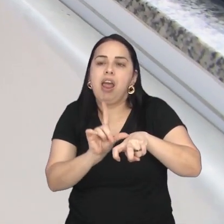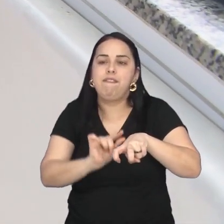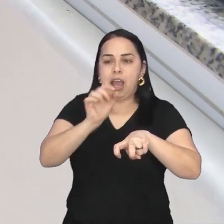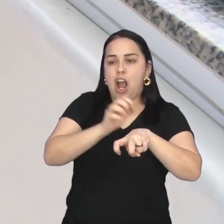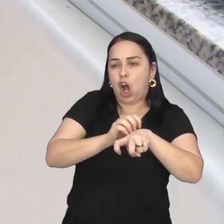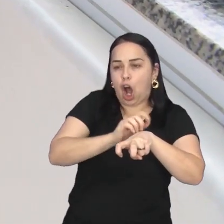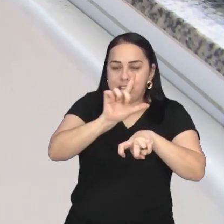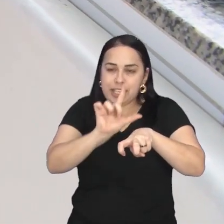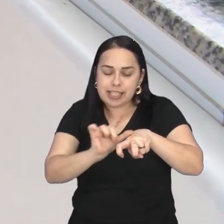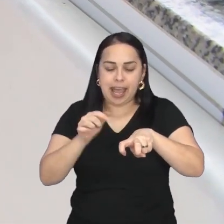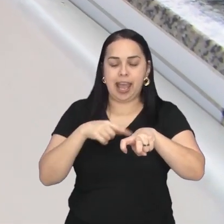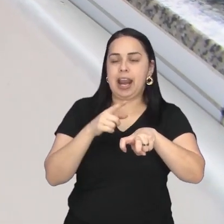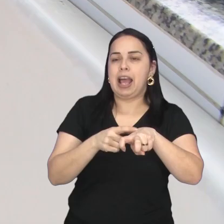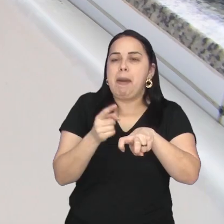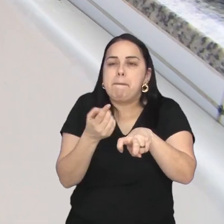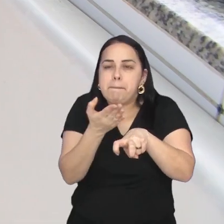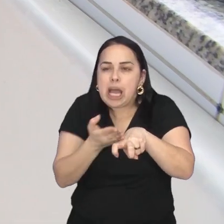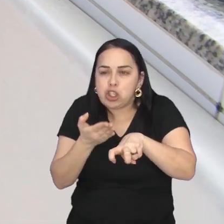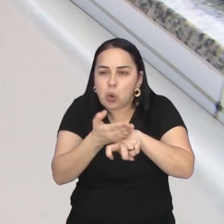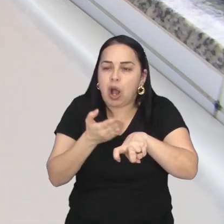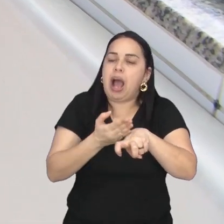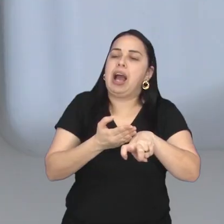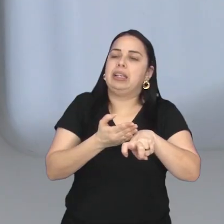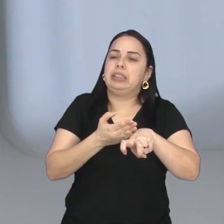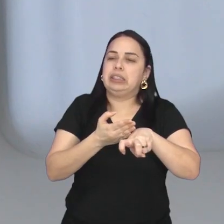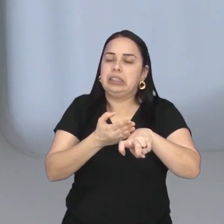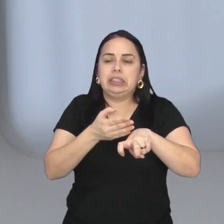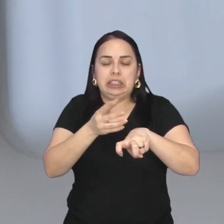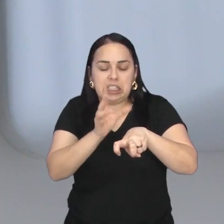ele alivia coceiras feridas